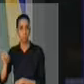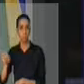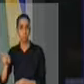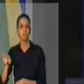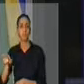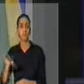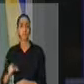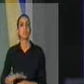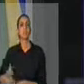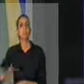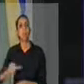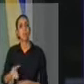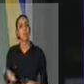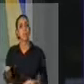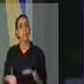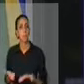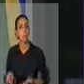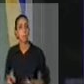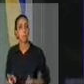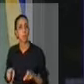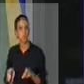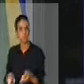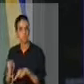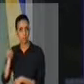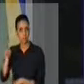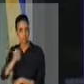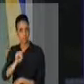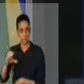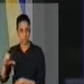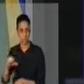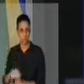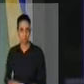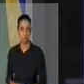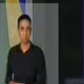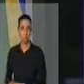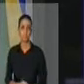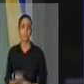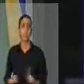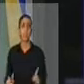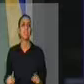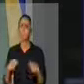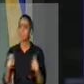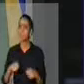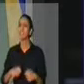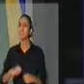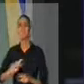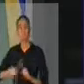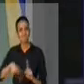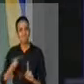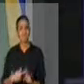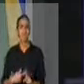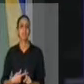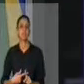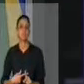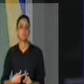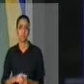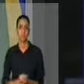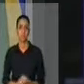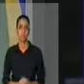a oncologia da região do Oeste Catarinense. Mas é preciso muito mais. Nós precisamos realmente, dado o